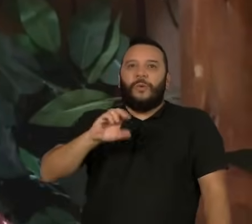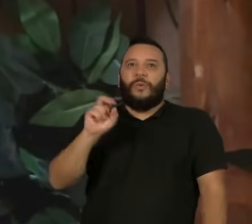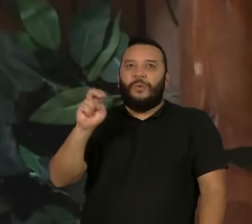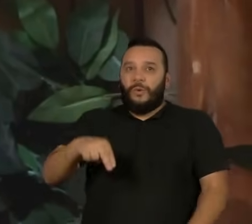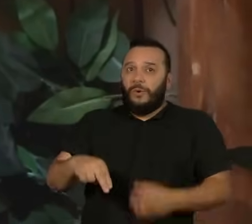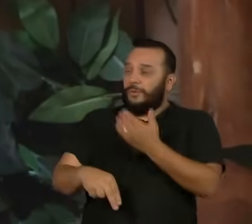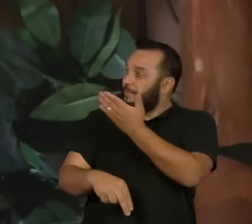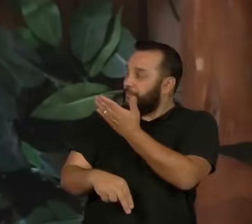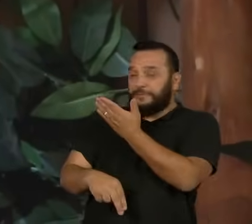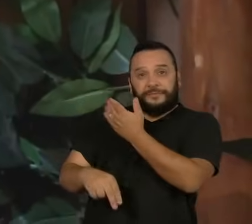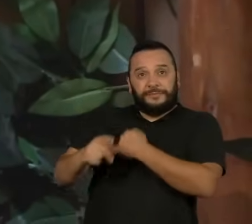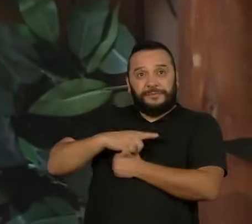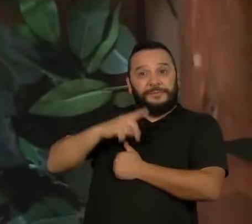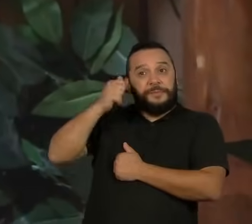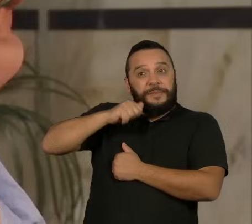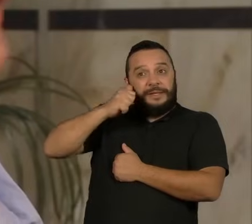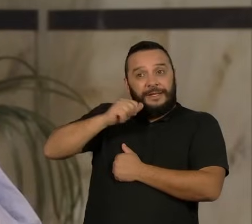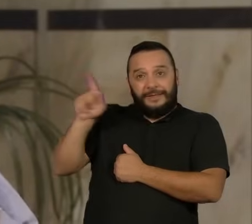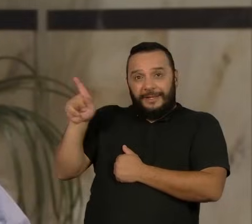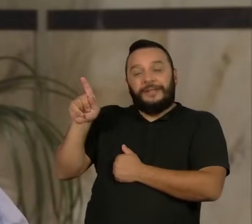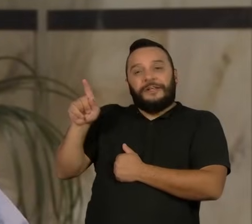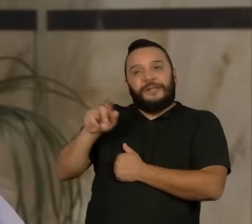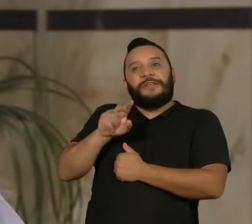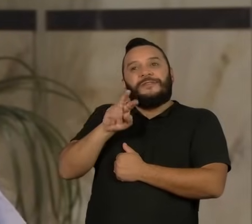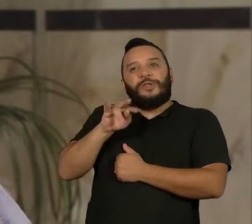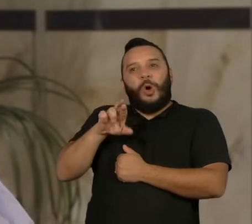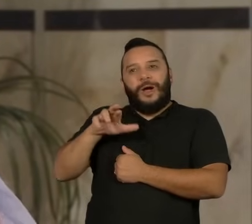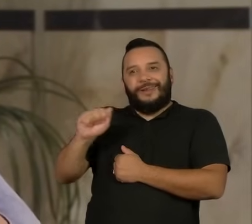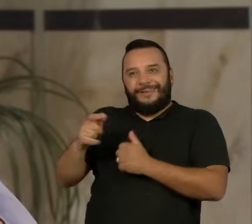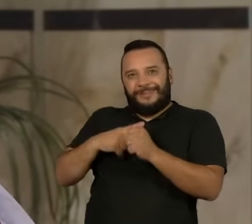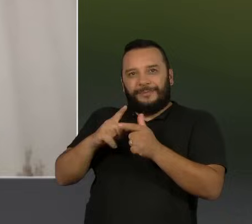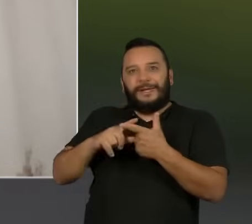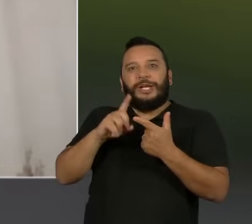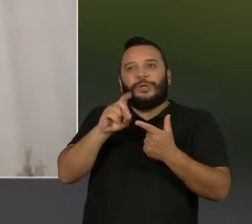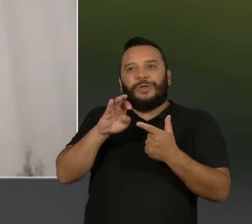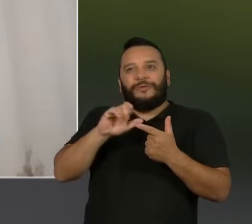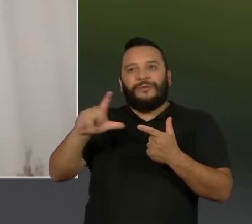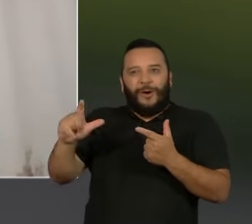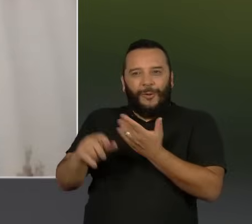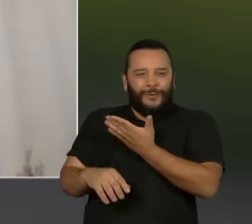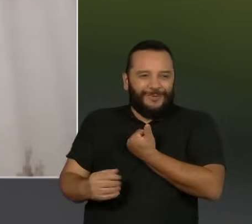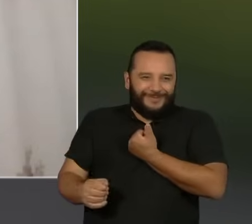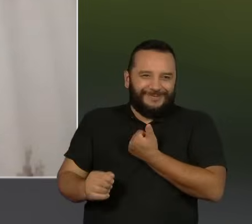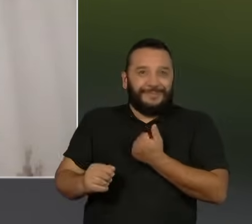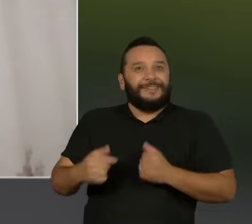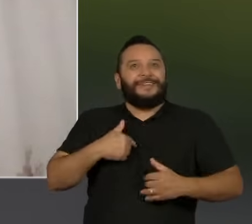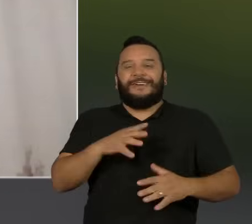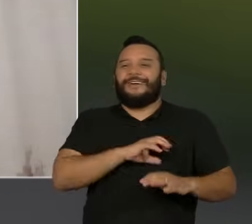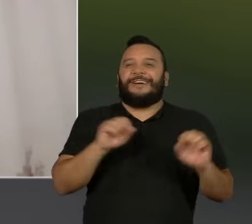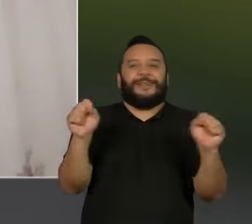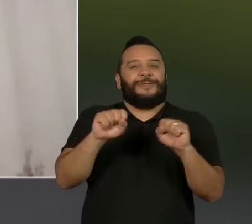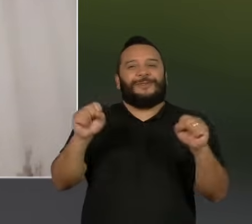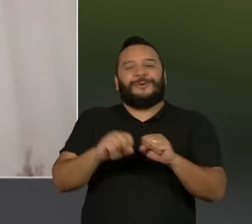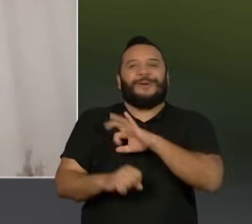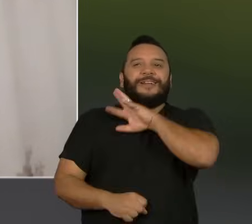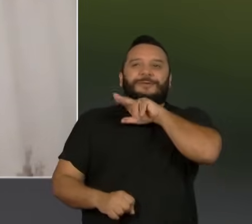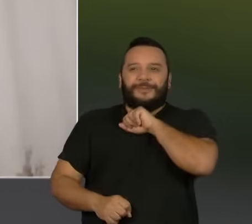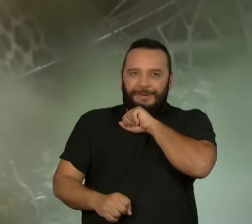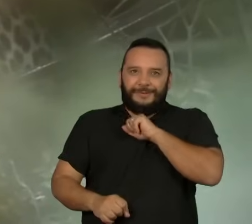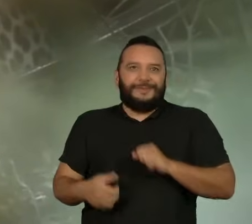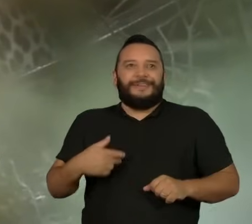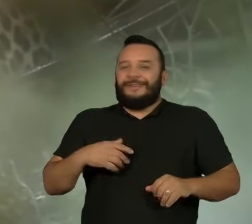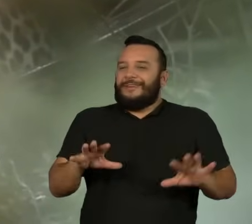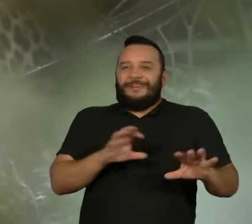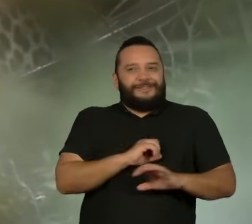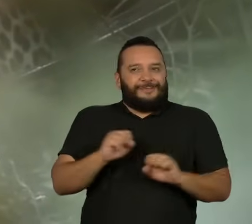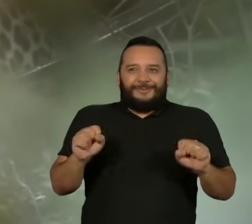ele deu vida à menina Vitória e ao porteiro Dorival. Particularmente, eu adoro animais. Eu amo. A